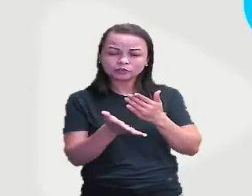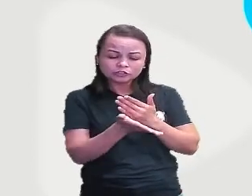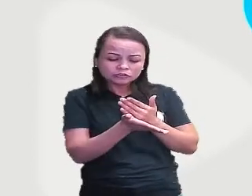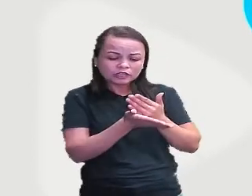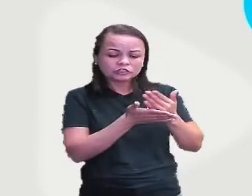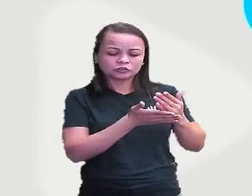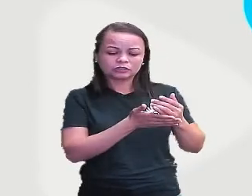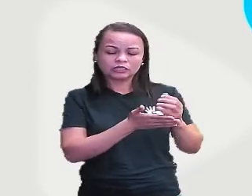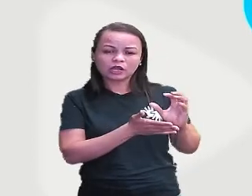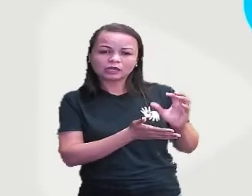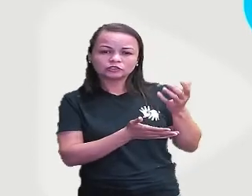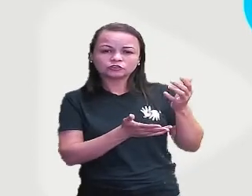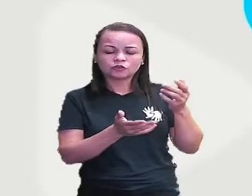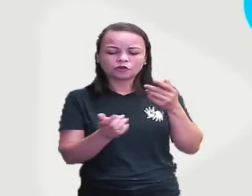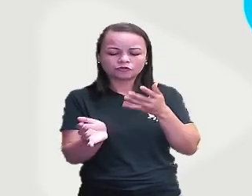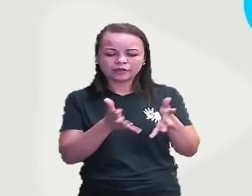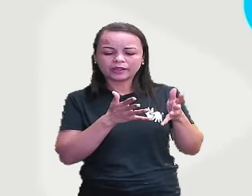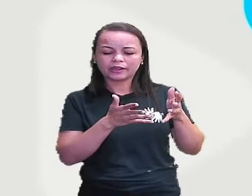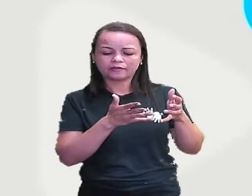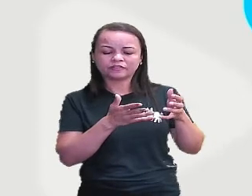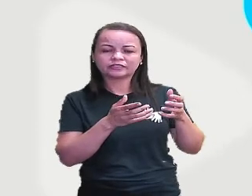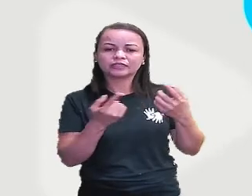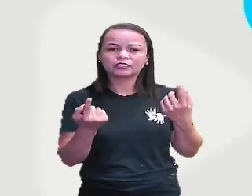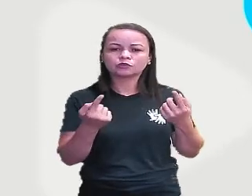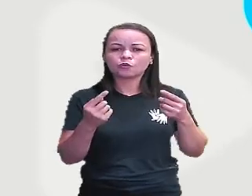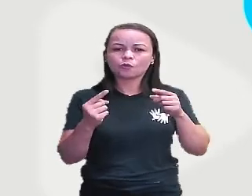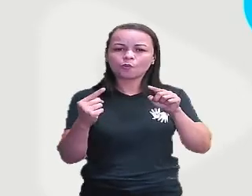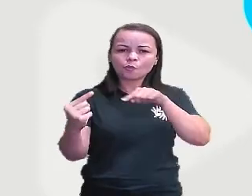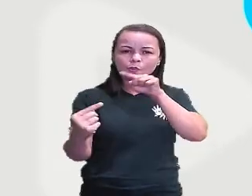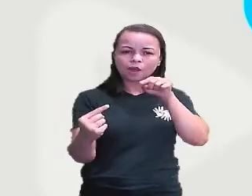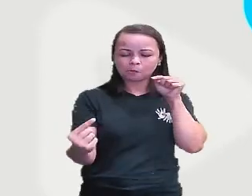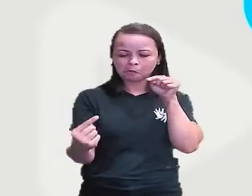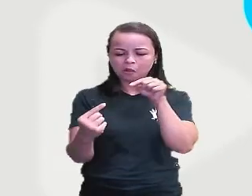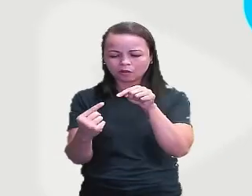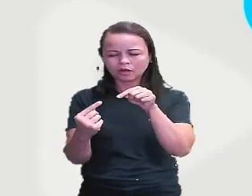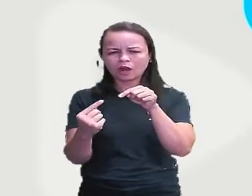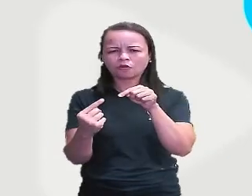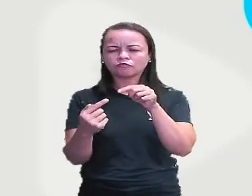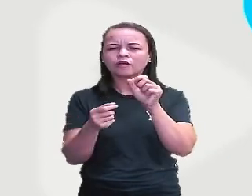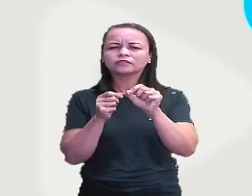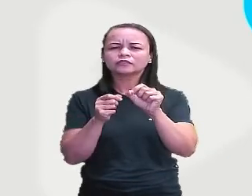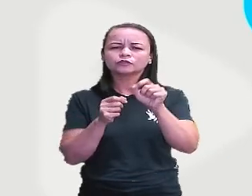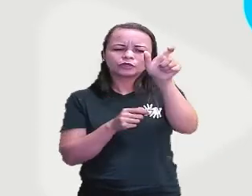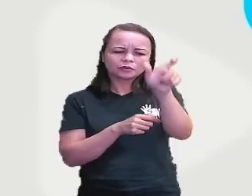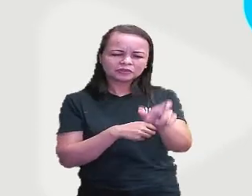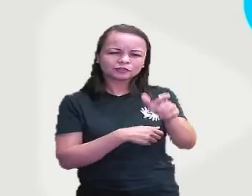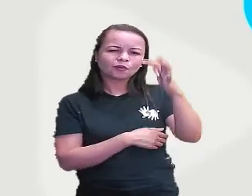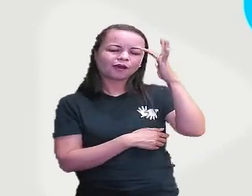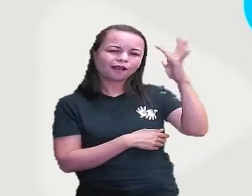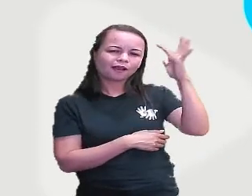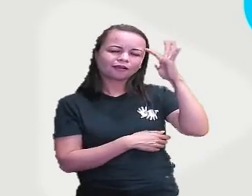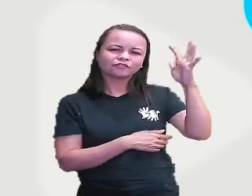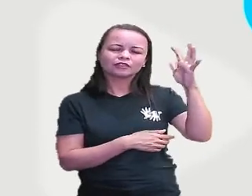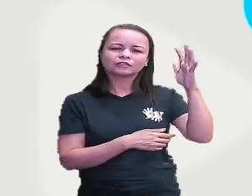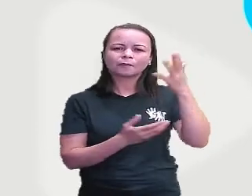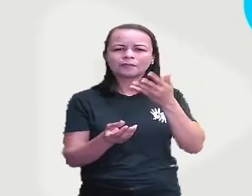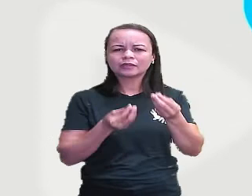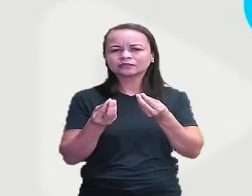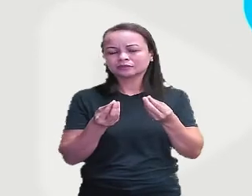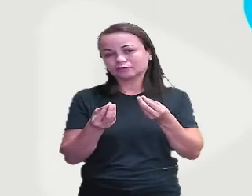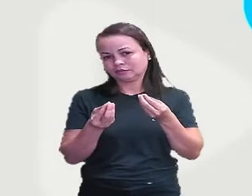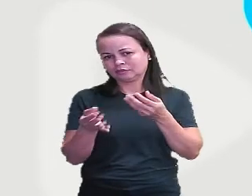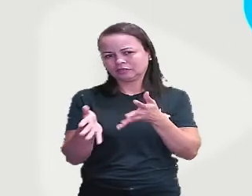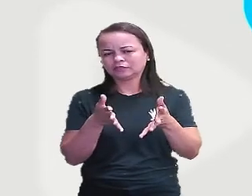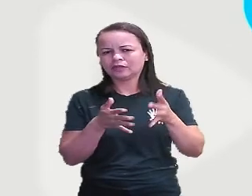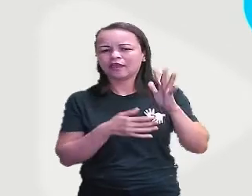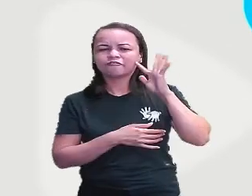Traz aí uma moral implícita, fazendo o leitor refletir. Então, diante desse problema, a gente pode trazer que desfecho, né? Que solução,